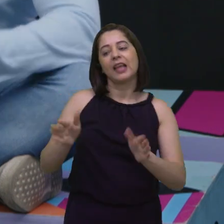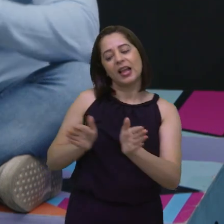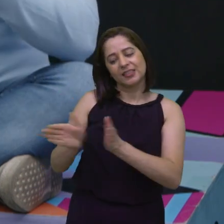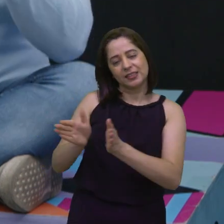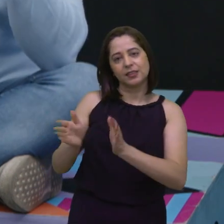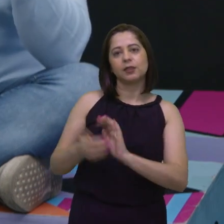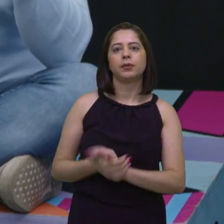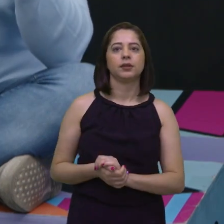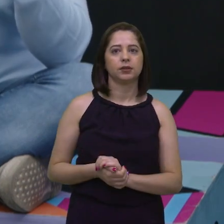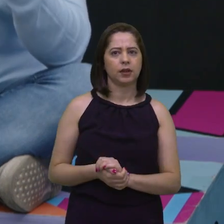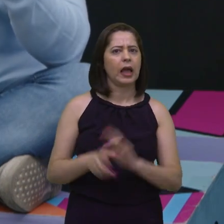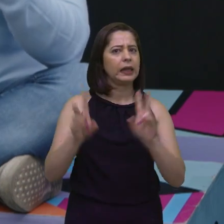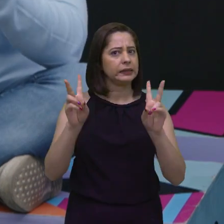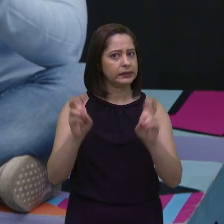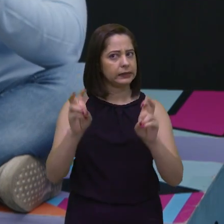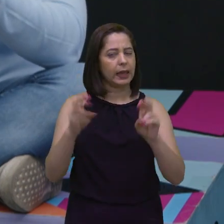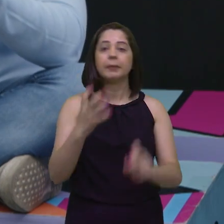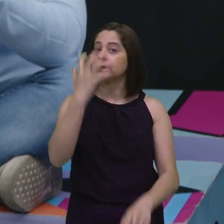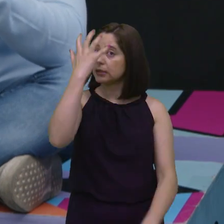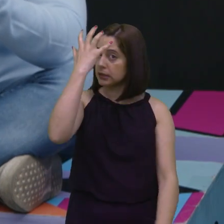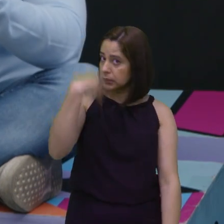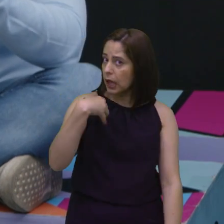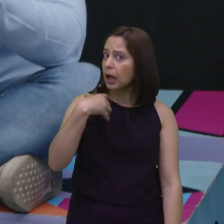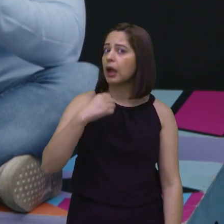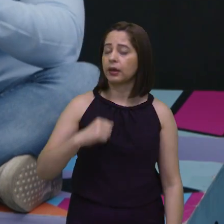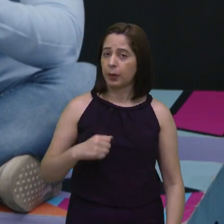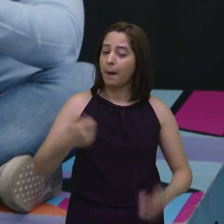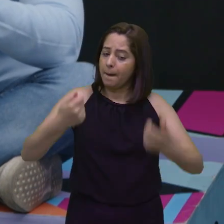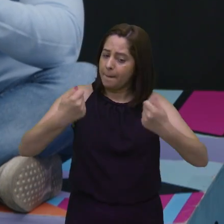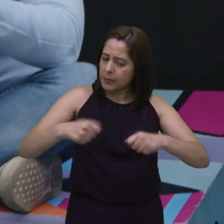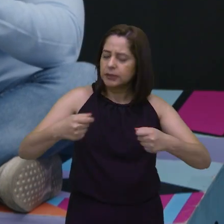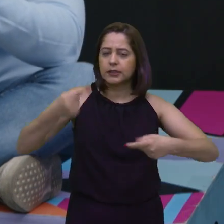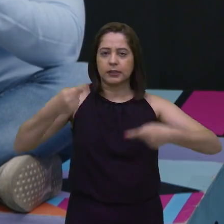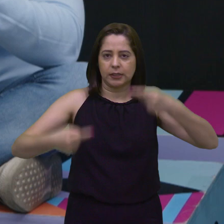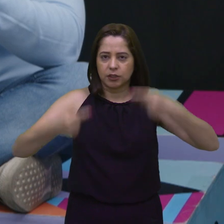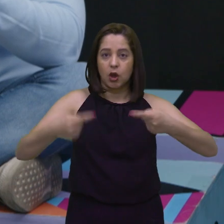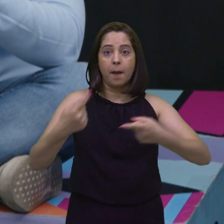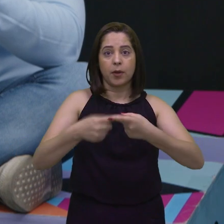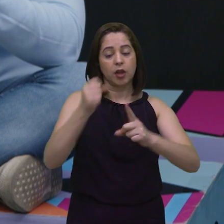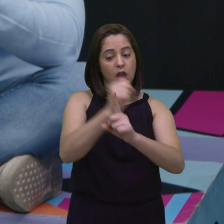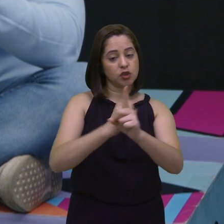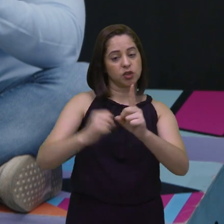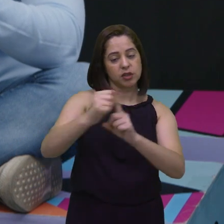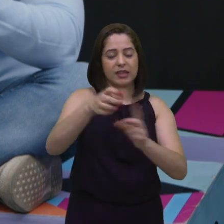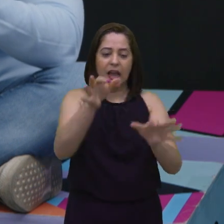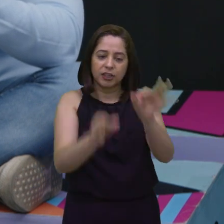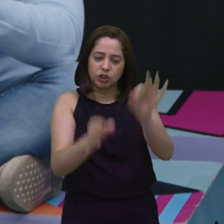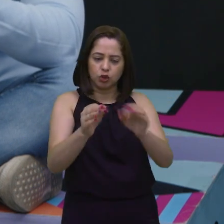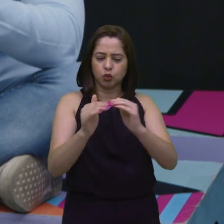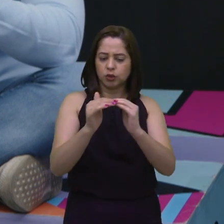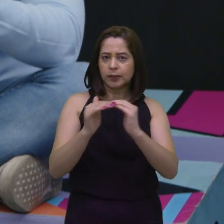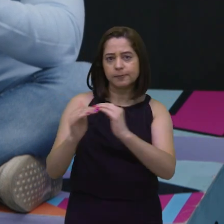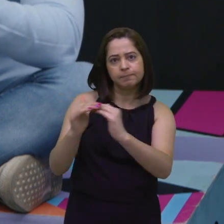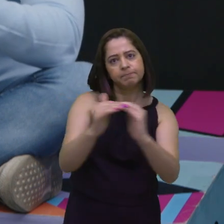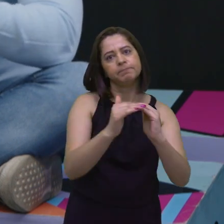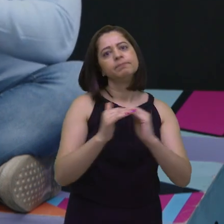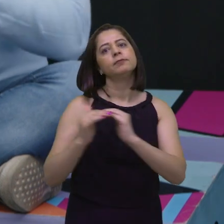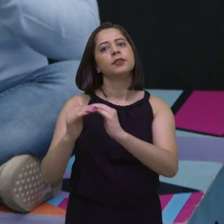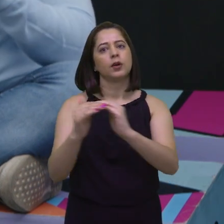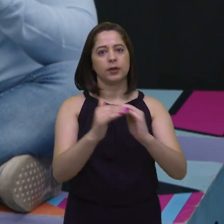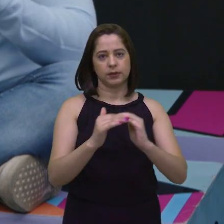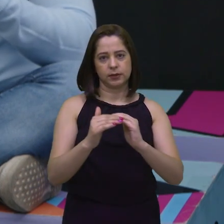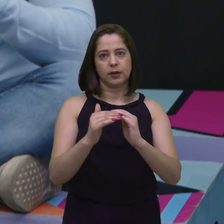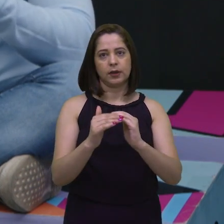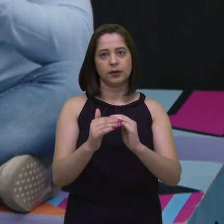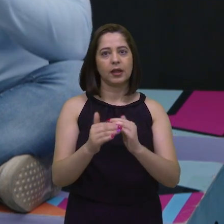e à acessibilidade. Assuntos super importantes e necessários, é claro, para garantir uma sociedade mais justa para todo mundo. E para